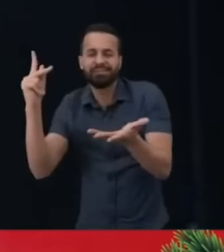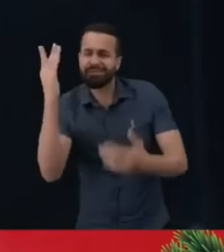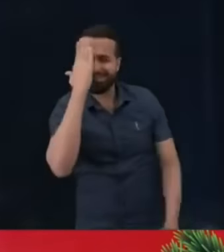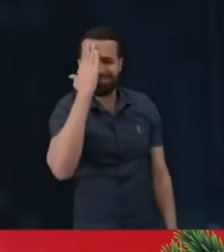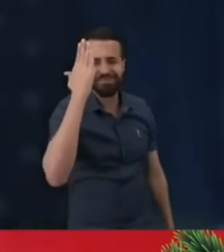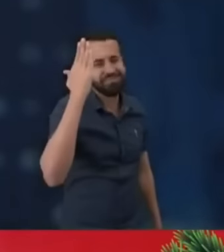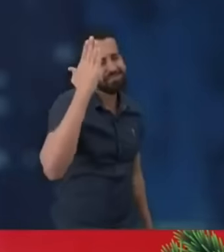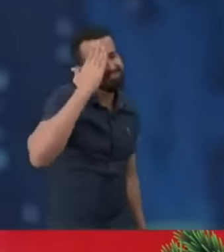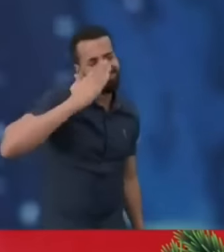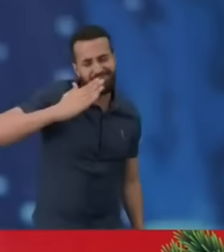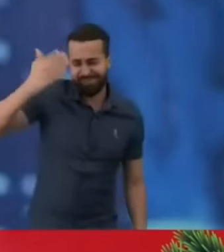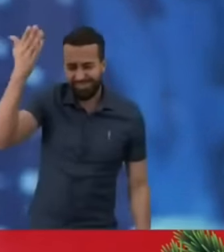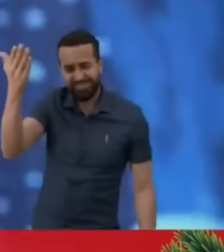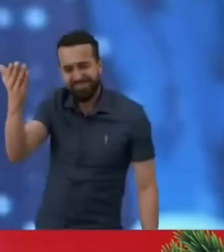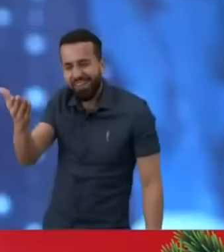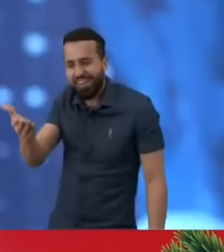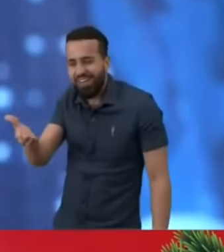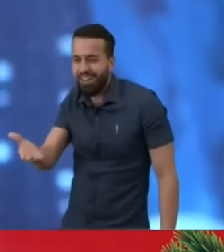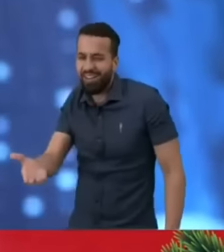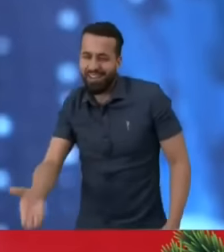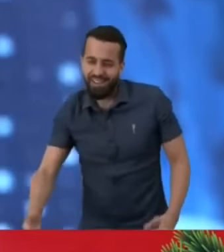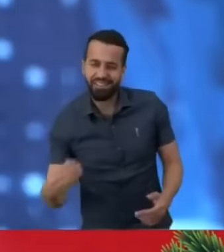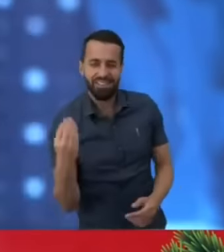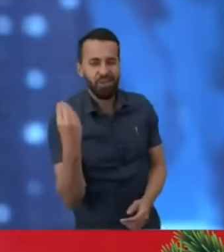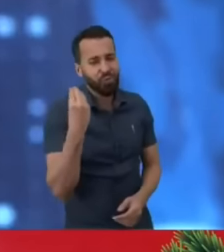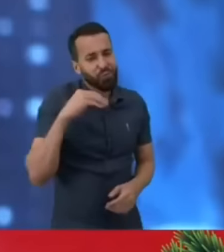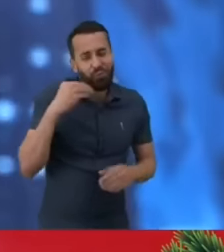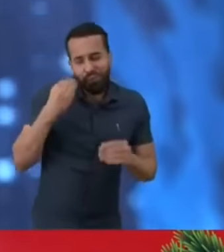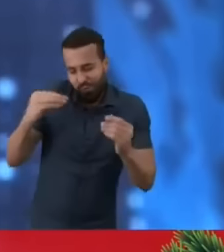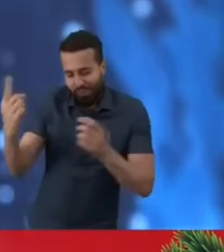Só sei que você faz.